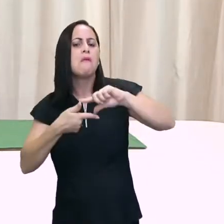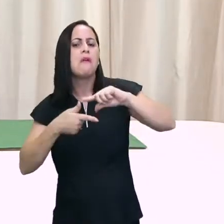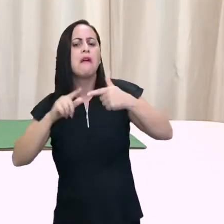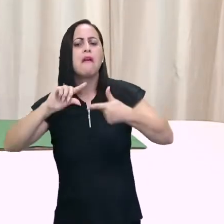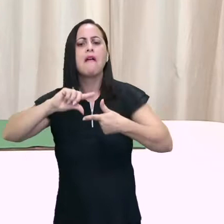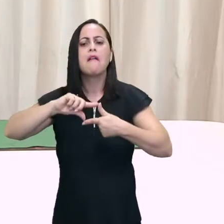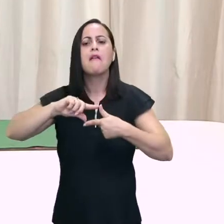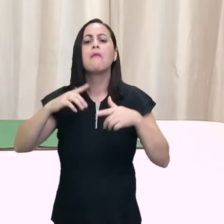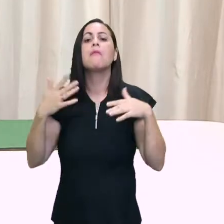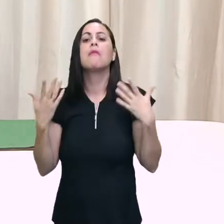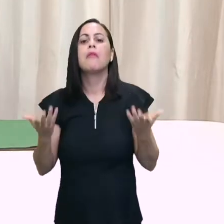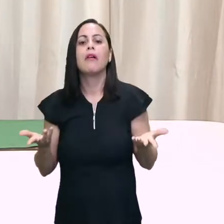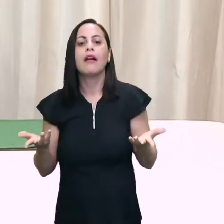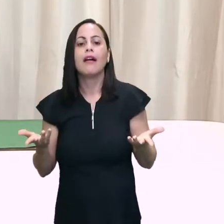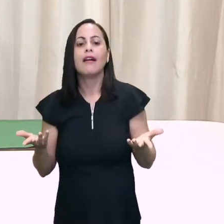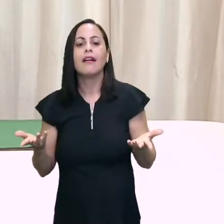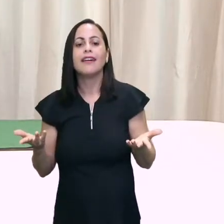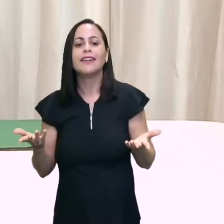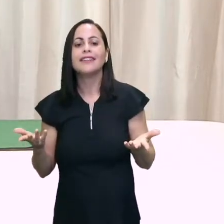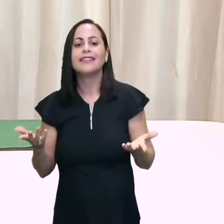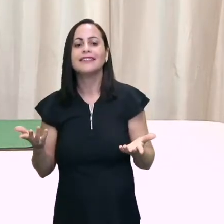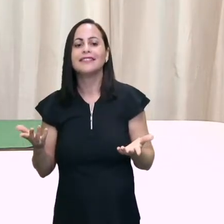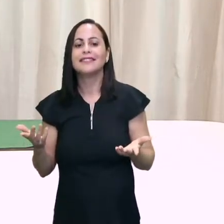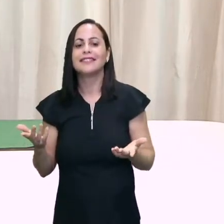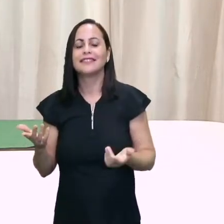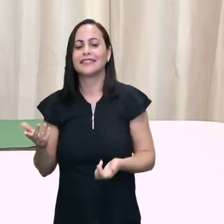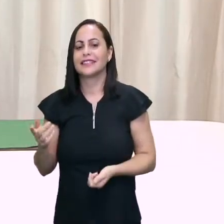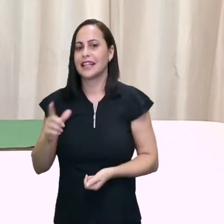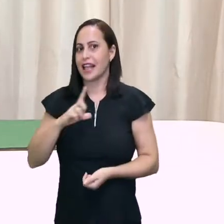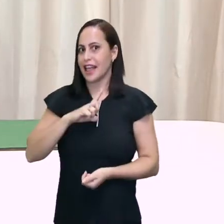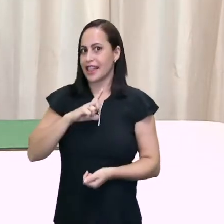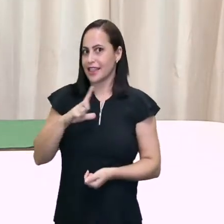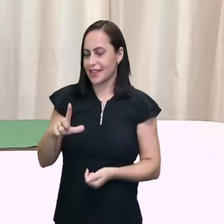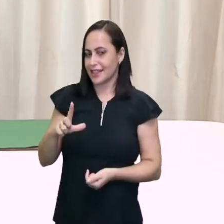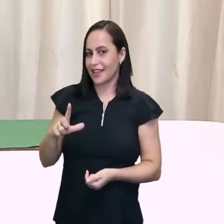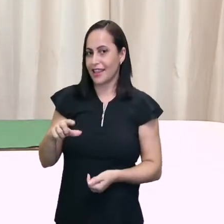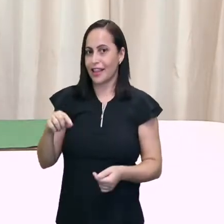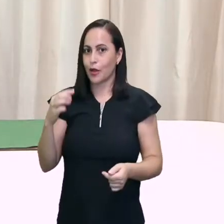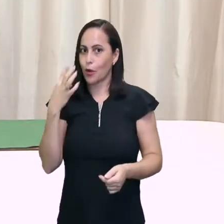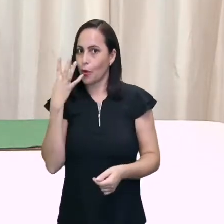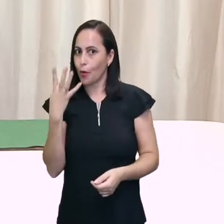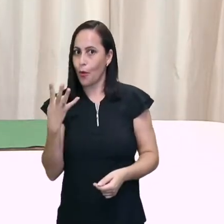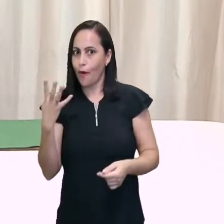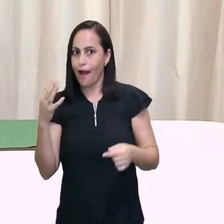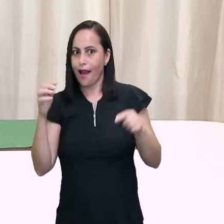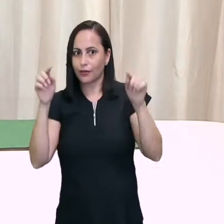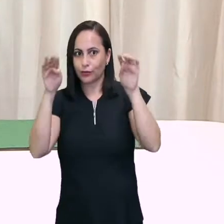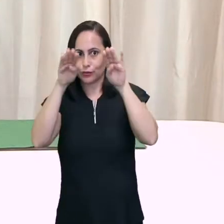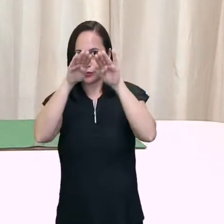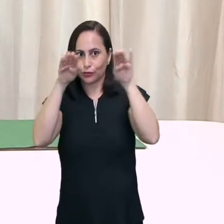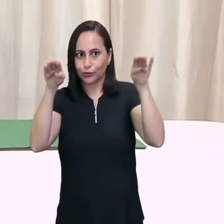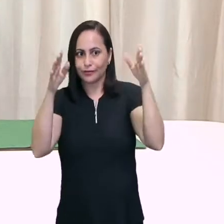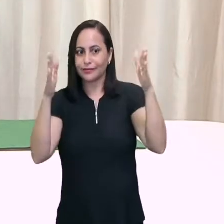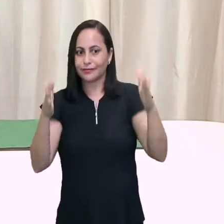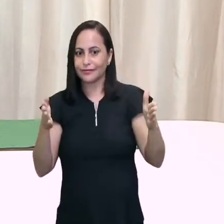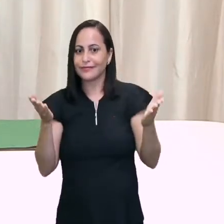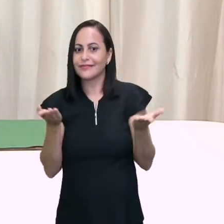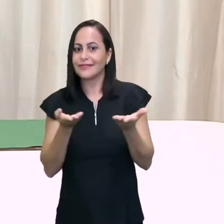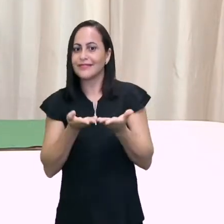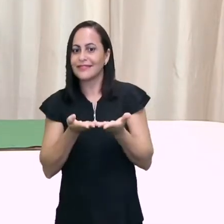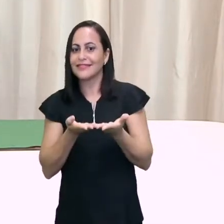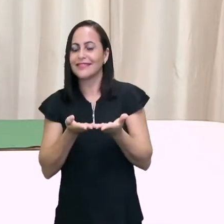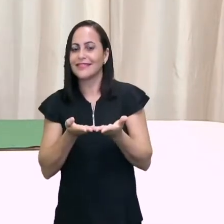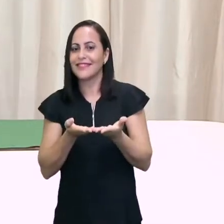dessa tampa? Vou dar uma dica. Tem quatro lados iguais.